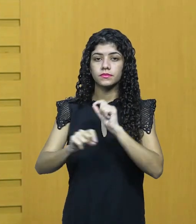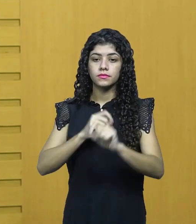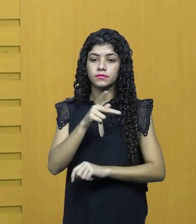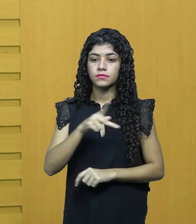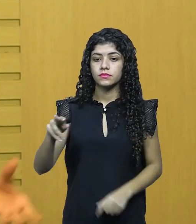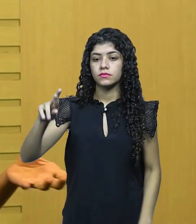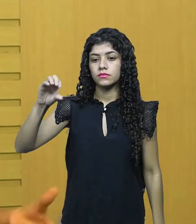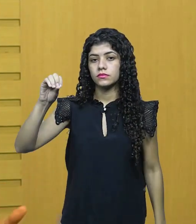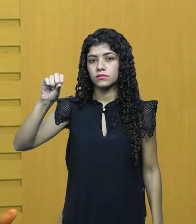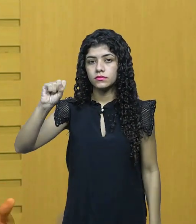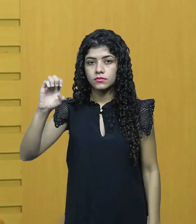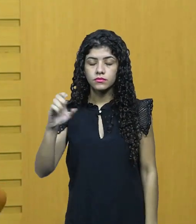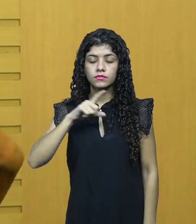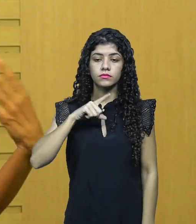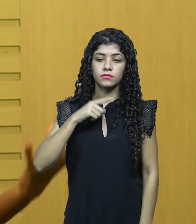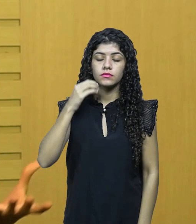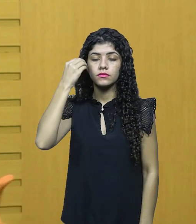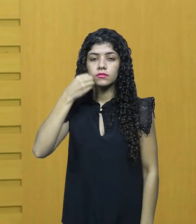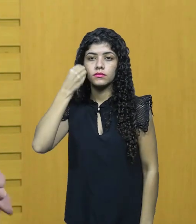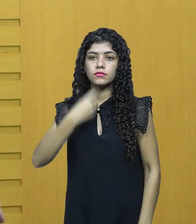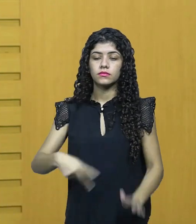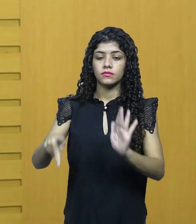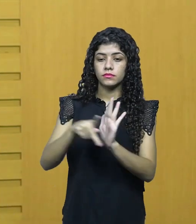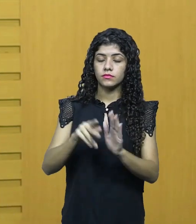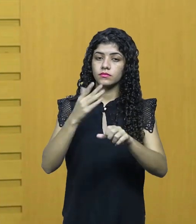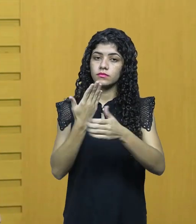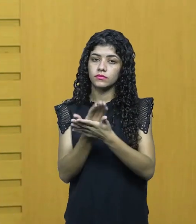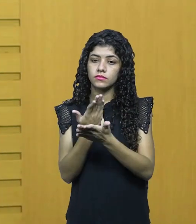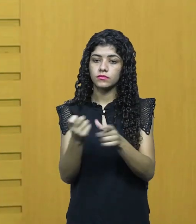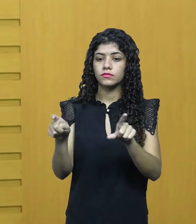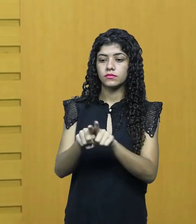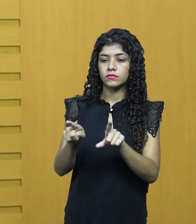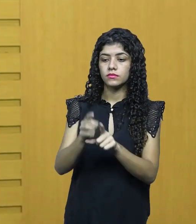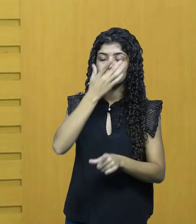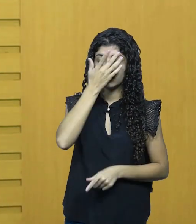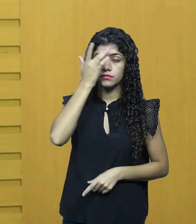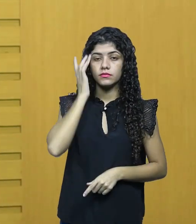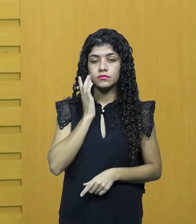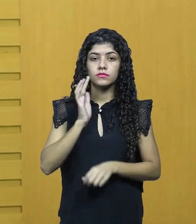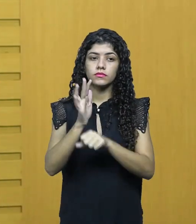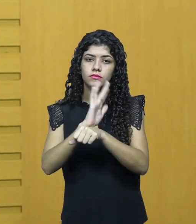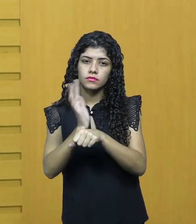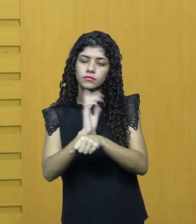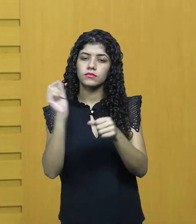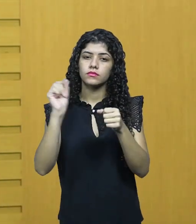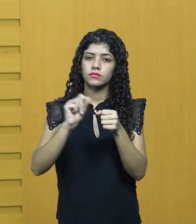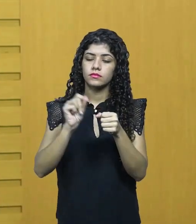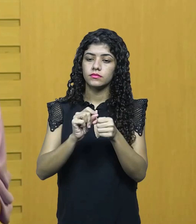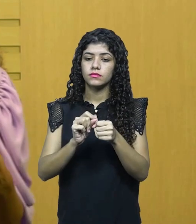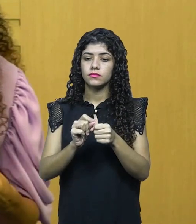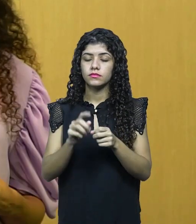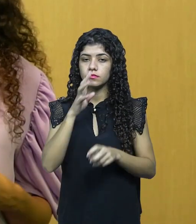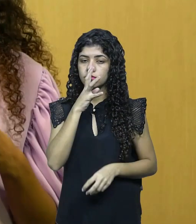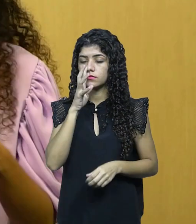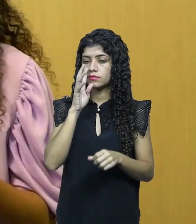roteiro também. Assim como a professora Rose vem de um lugar, vem de uma experiência enquanto estudante de roteiro, enquanto pessoa